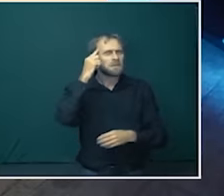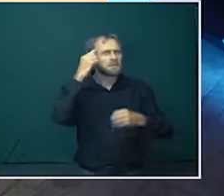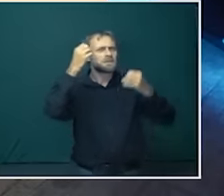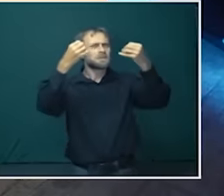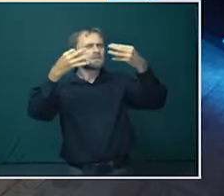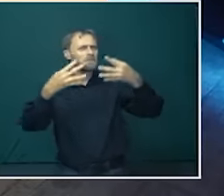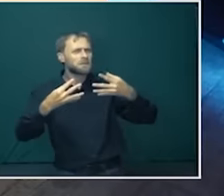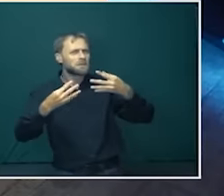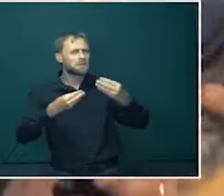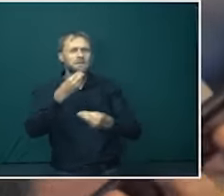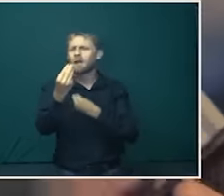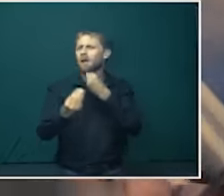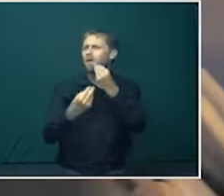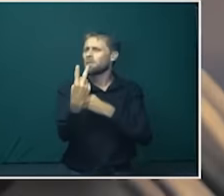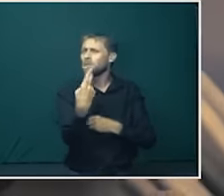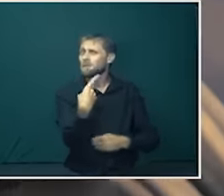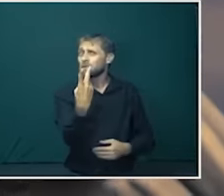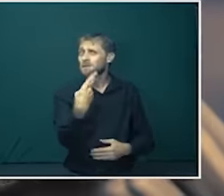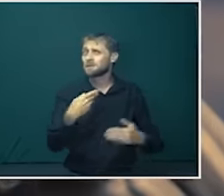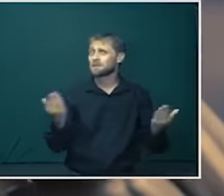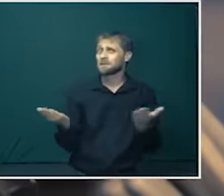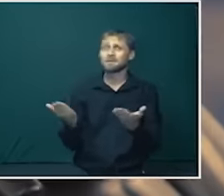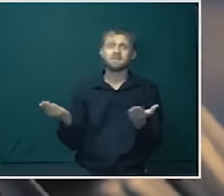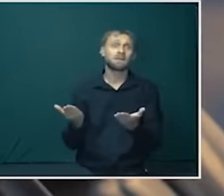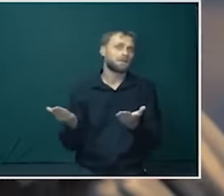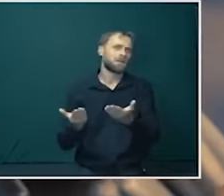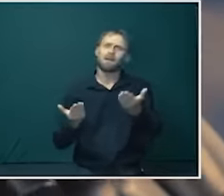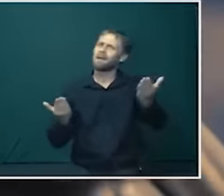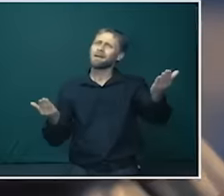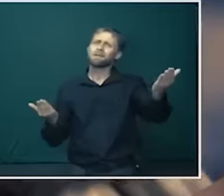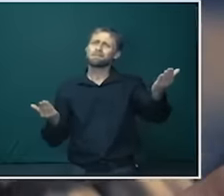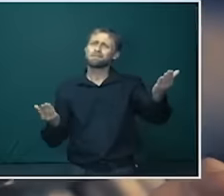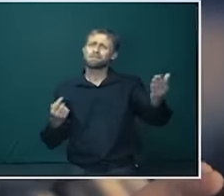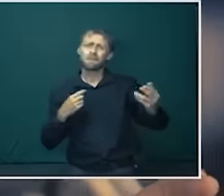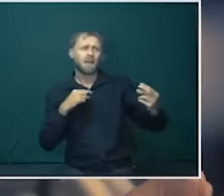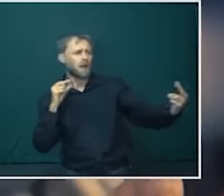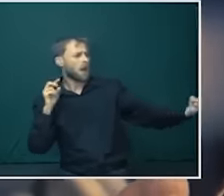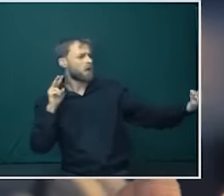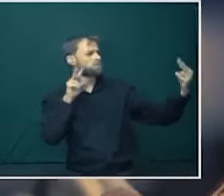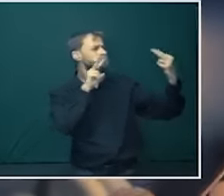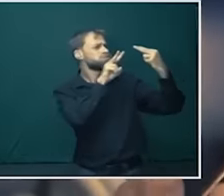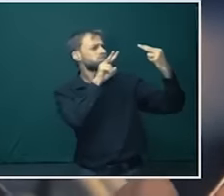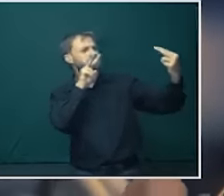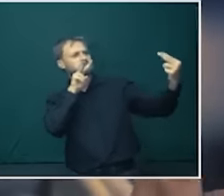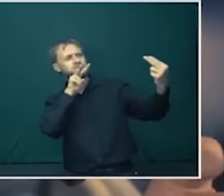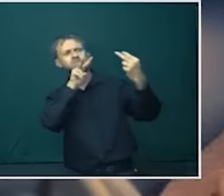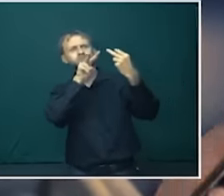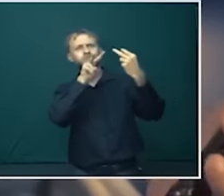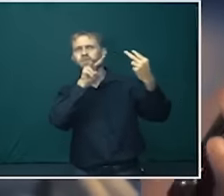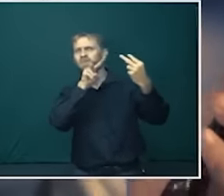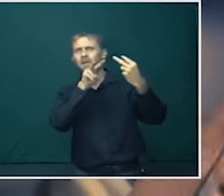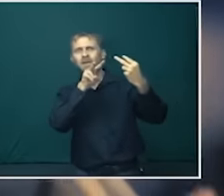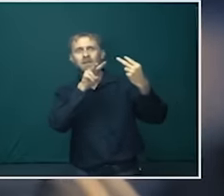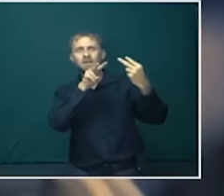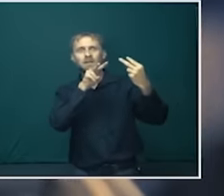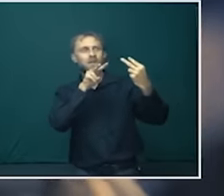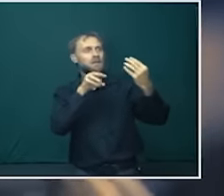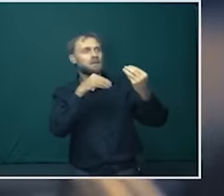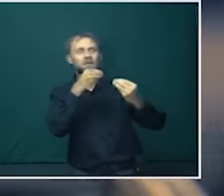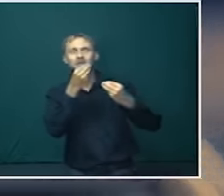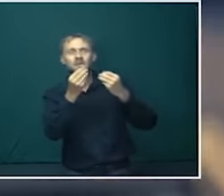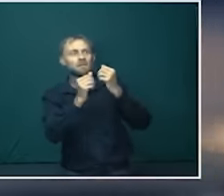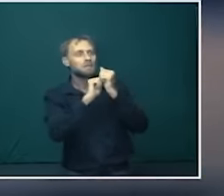Explica como é que a gente fica. Eu esmaguei de seu olhar. Tropecei no seu